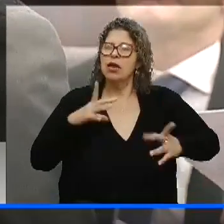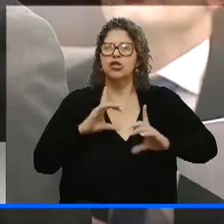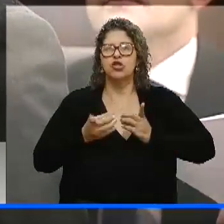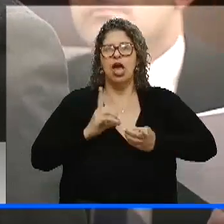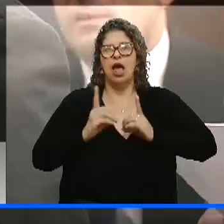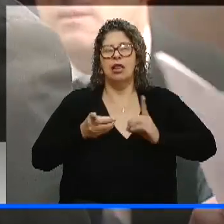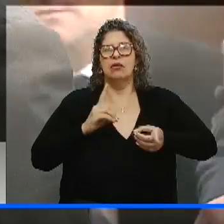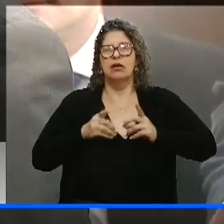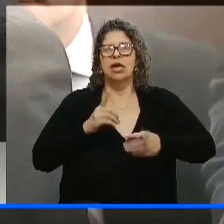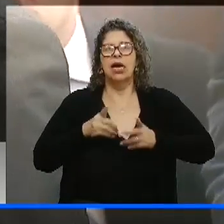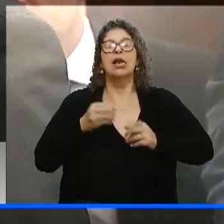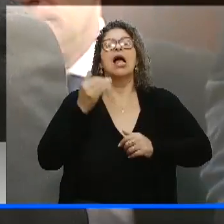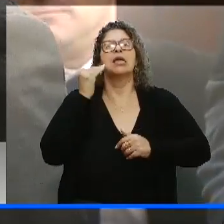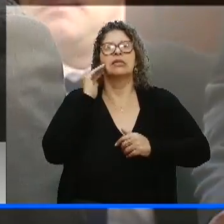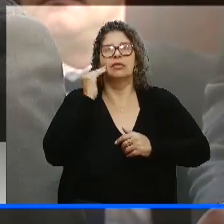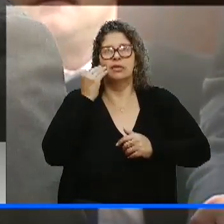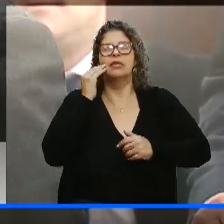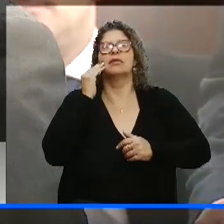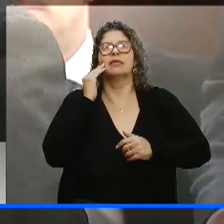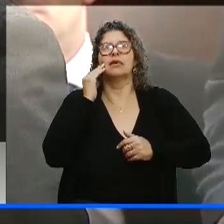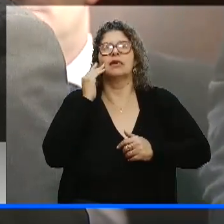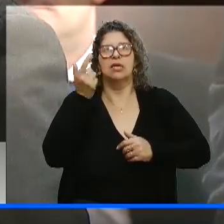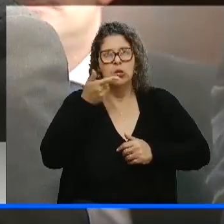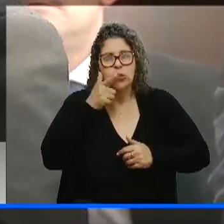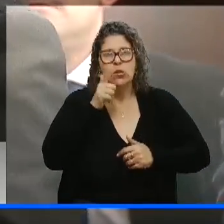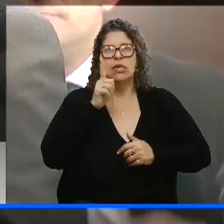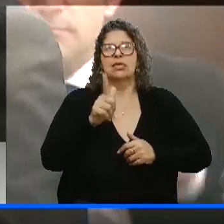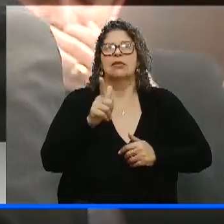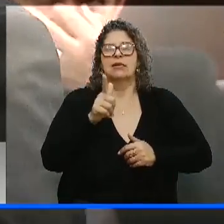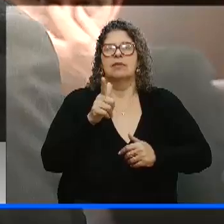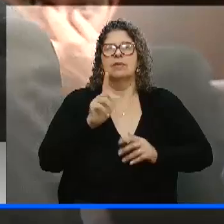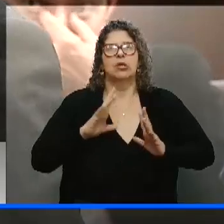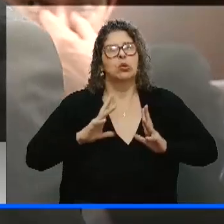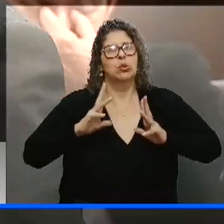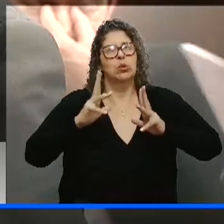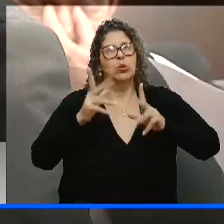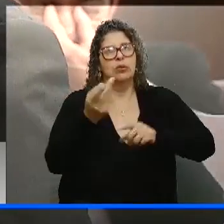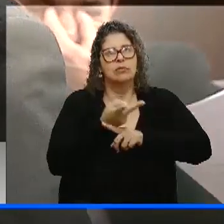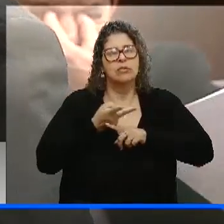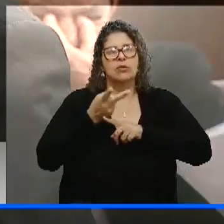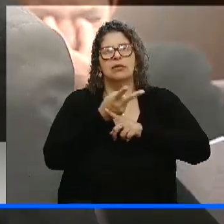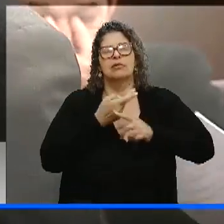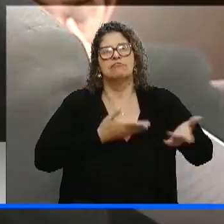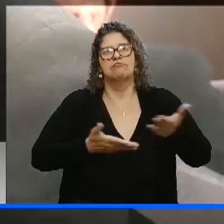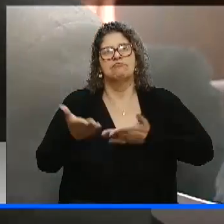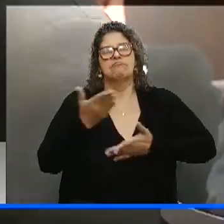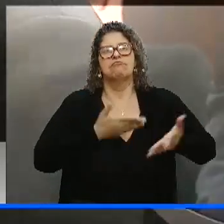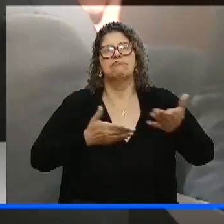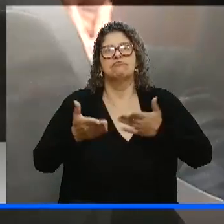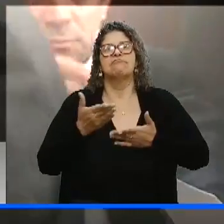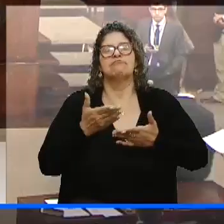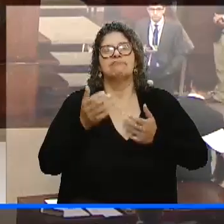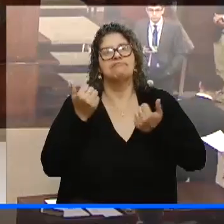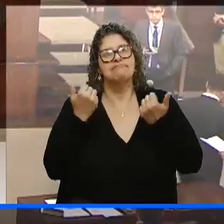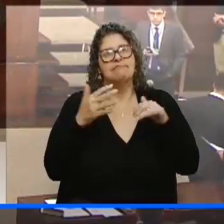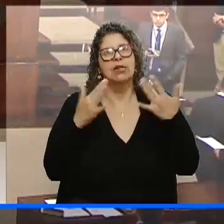escutar o argumento do outro que podemos chegar aquilo que todos buscamos que é o bem comum parabéns